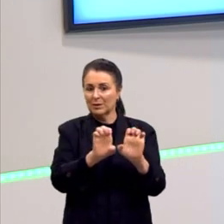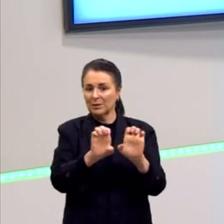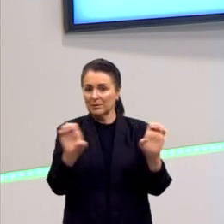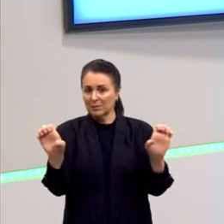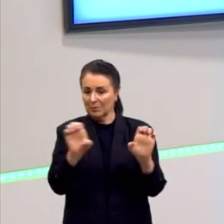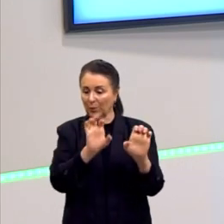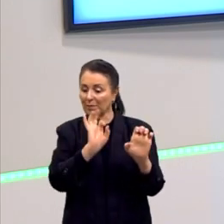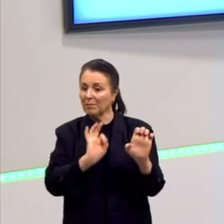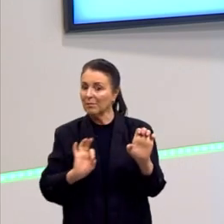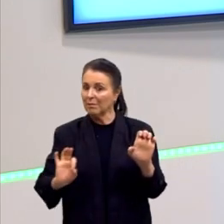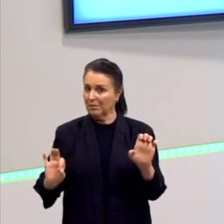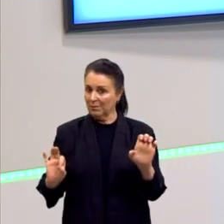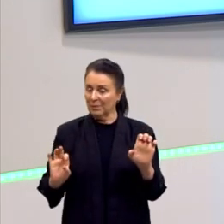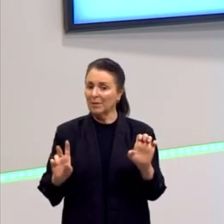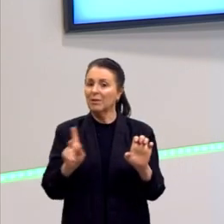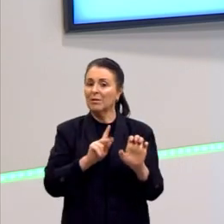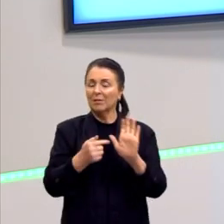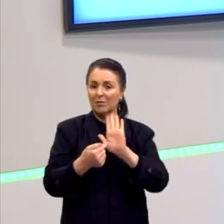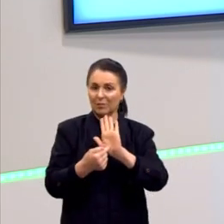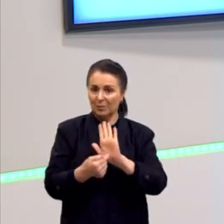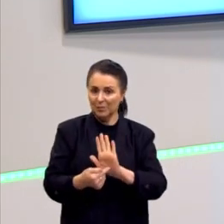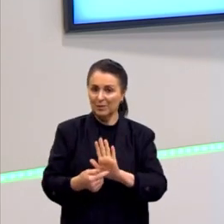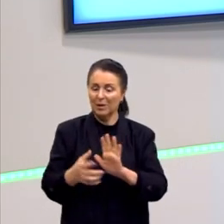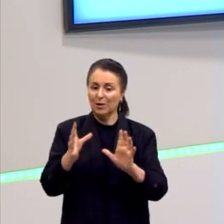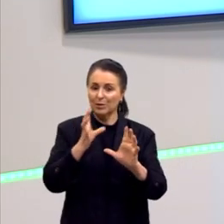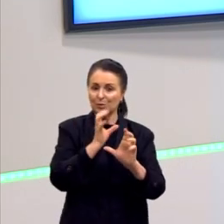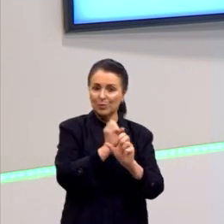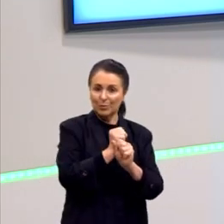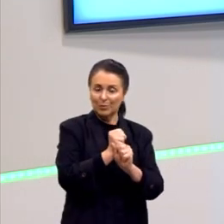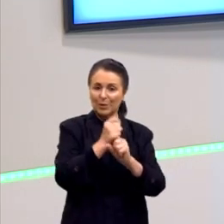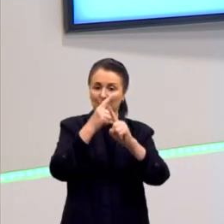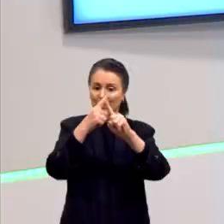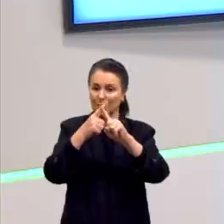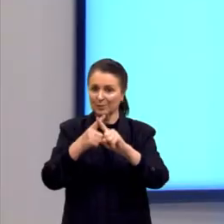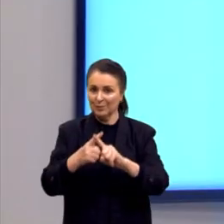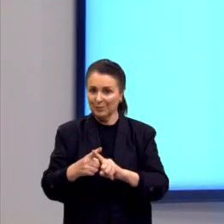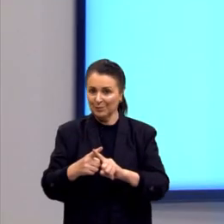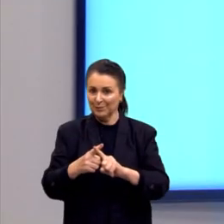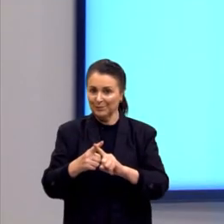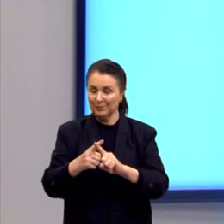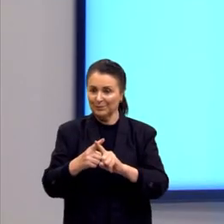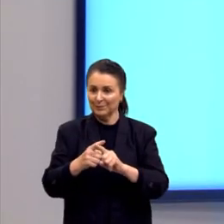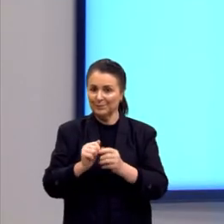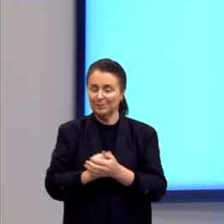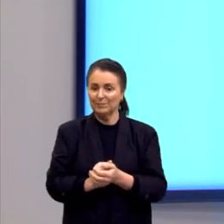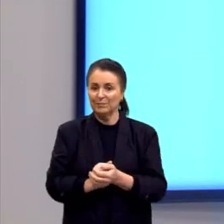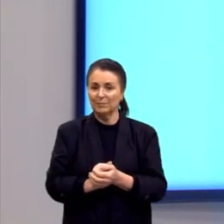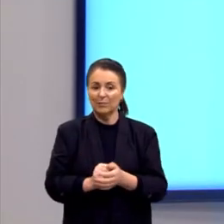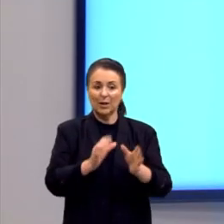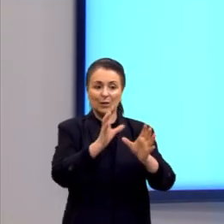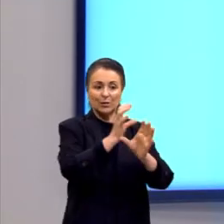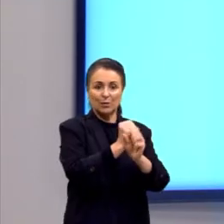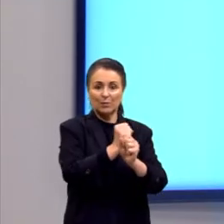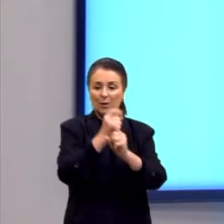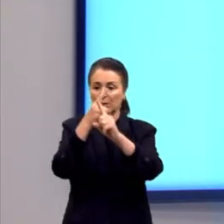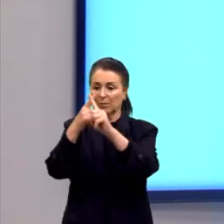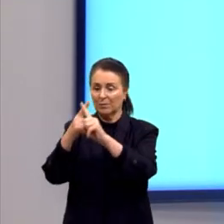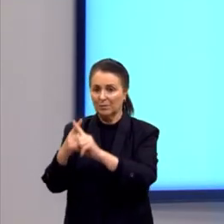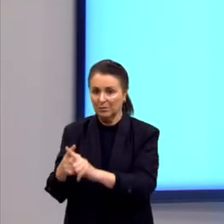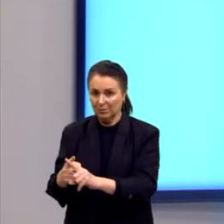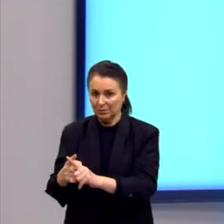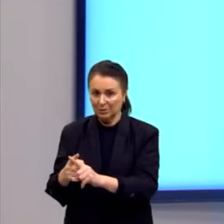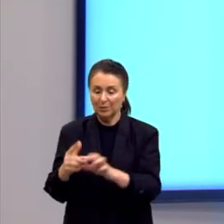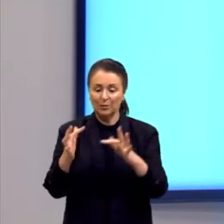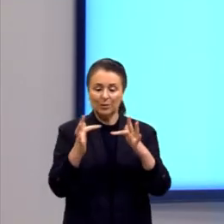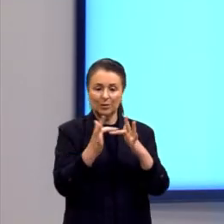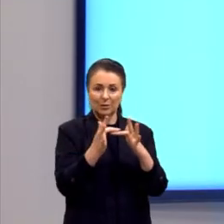uma equação bem simples eu vou mostrar para vocês a soma e produto então a some produtos são duas